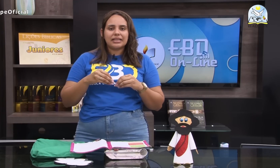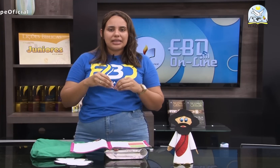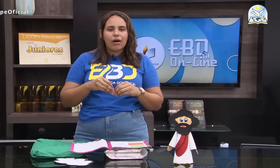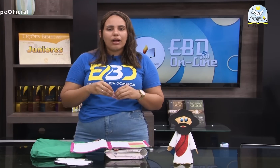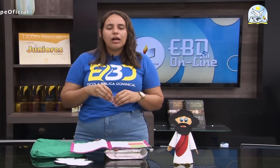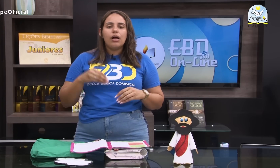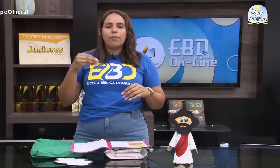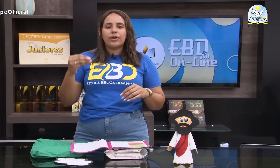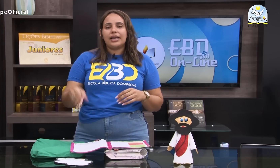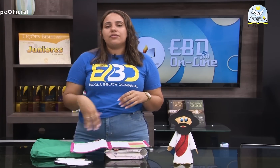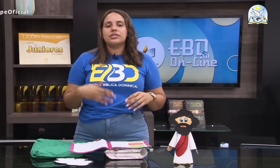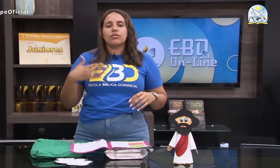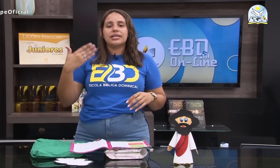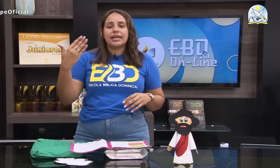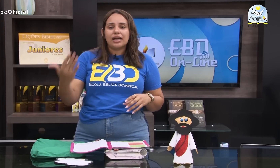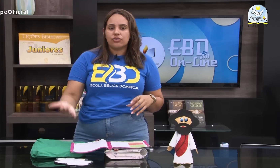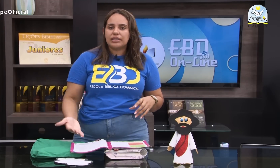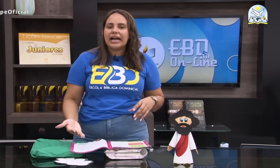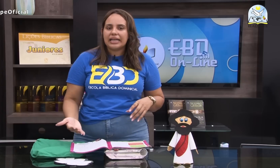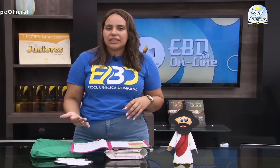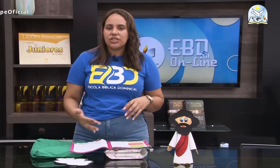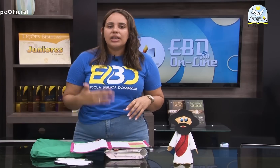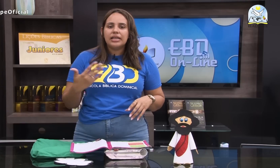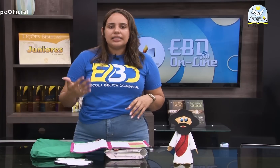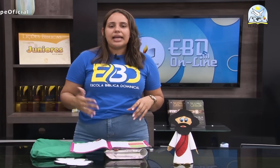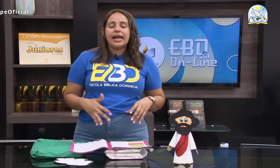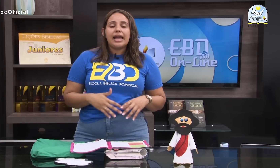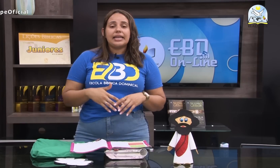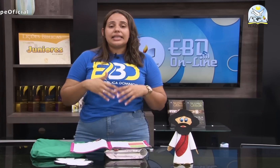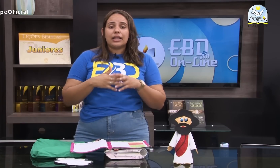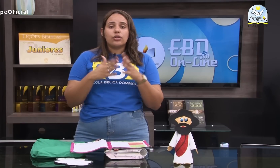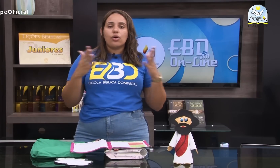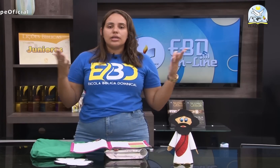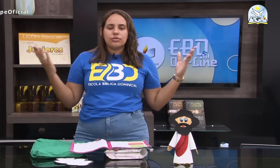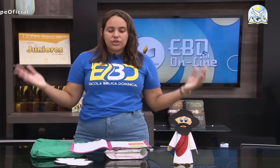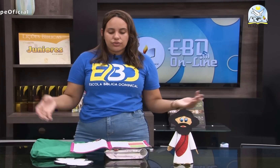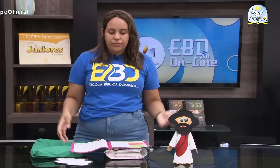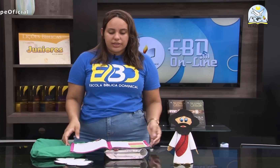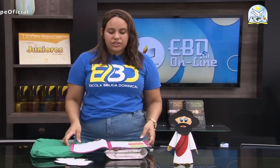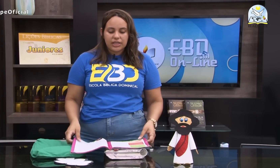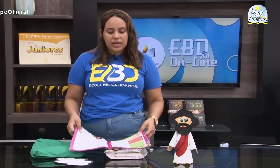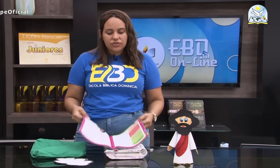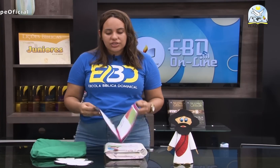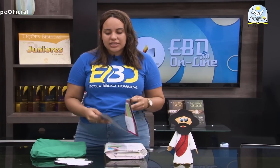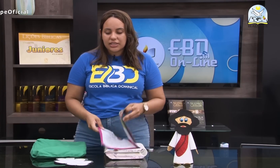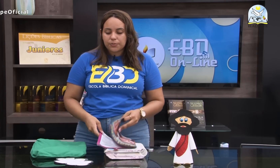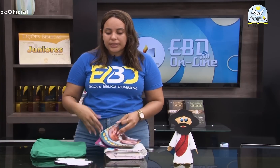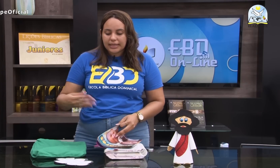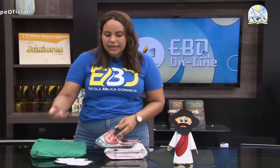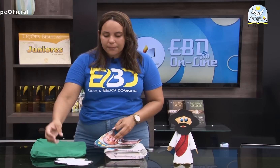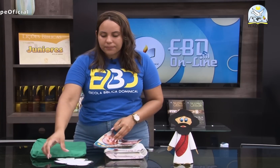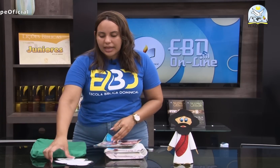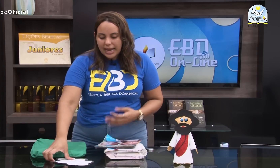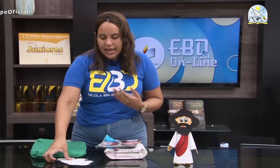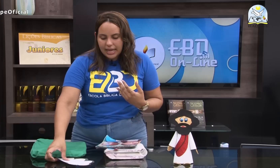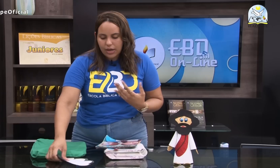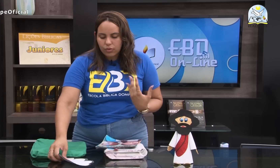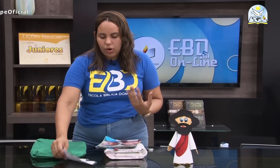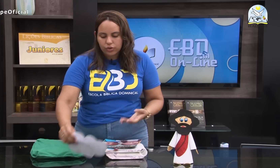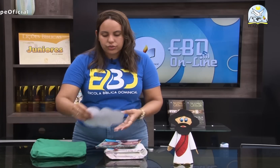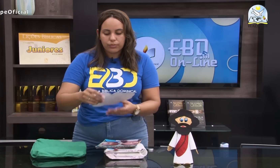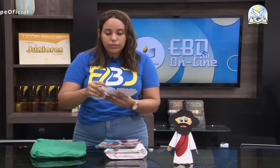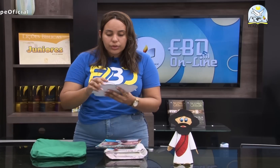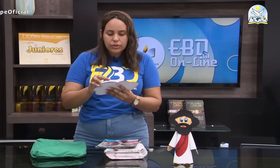na sala de aula, porque ali você consegue ajudar eles, né, e tirar todas as suas dúvidas. E antes de se despedirem,